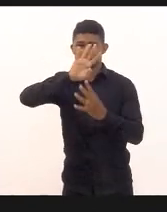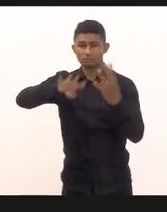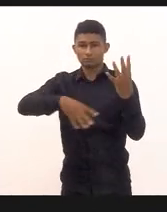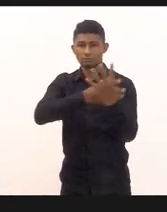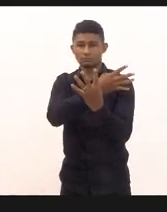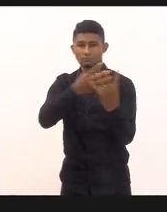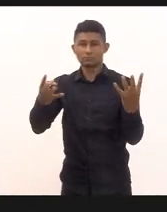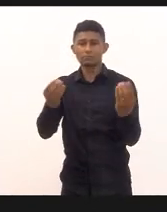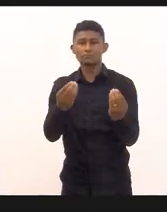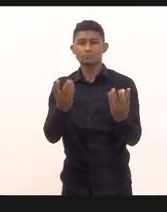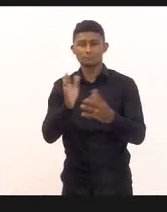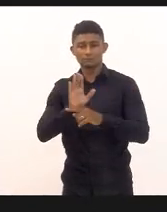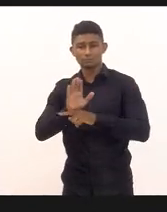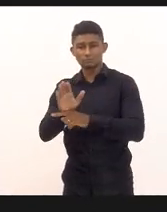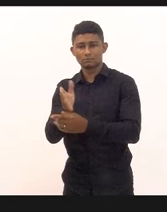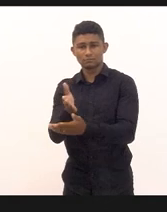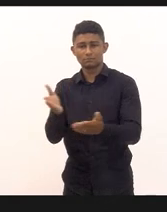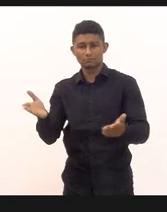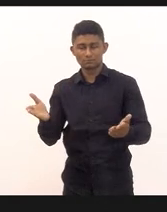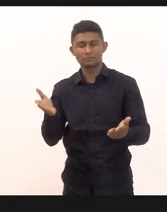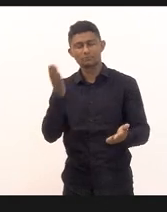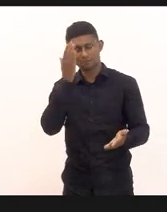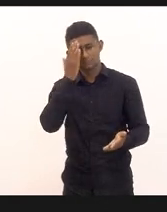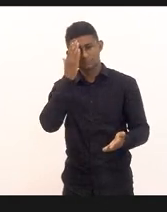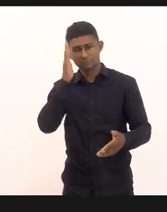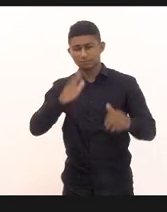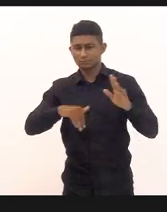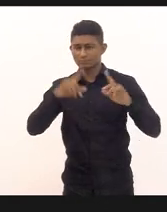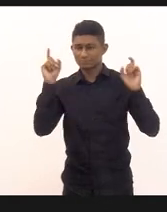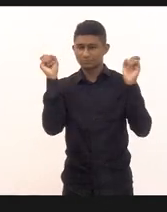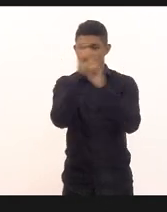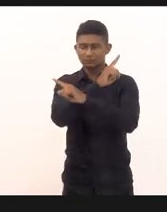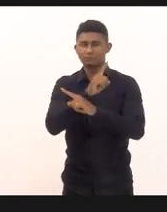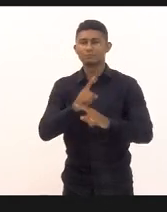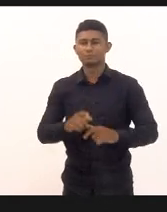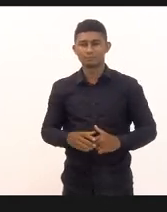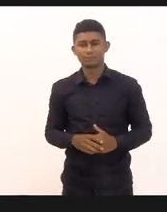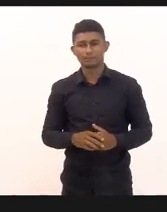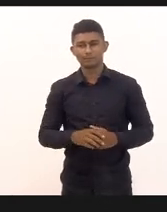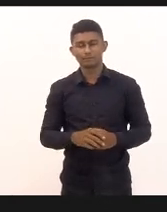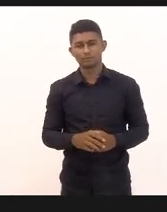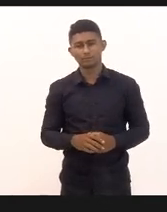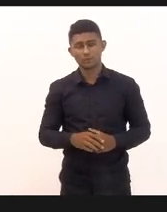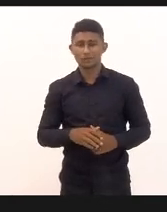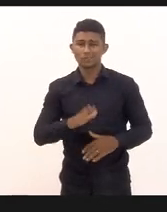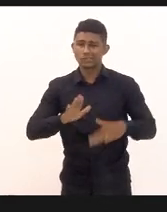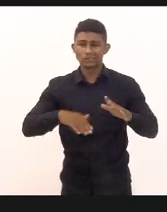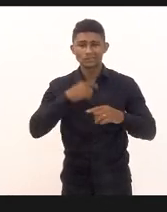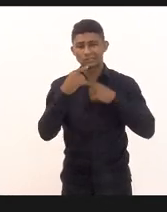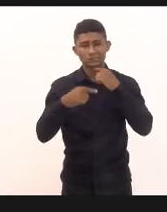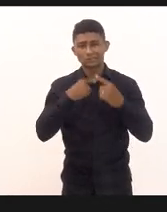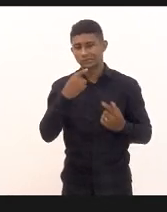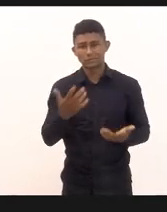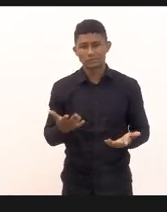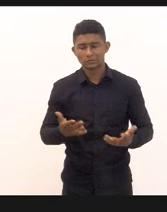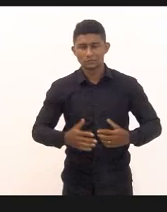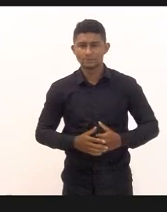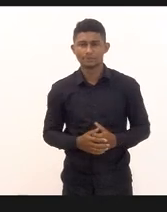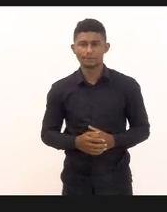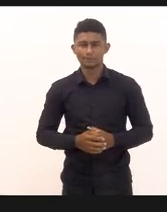colega. A gente sabe que tem essa dificuldade efetiva, apesar do nosso tamanho, né, a gente às vezes não consegue atender da melhor